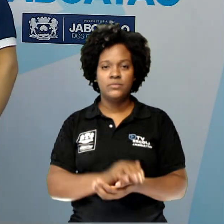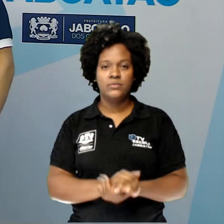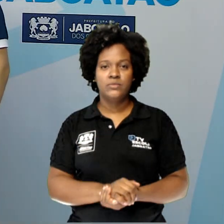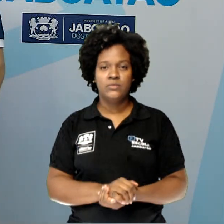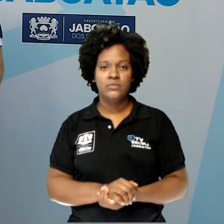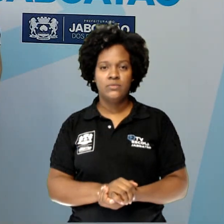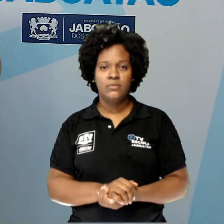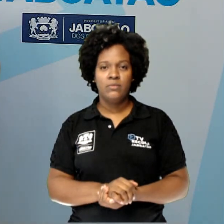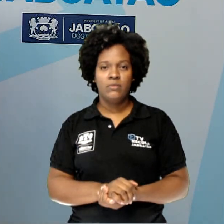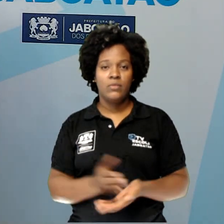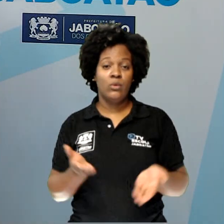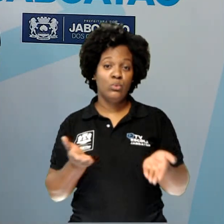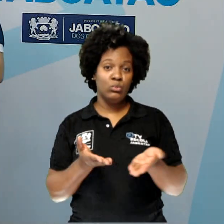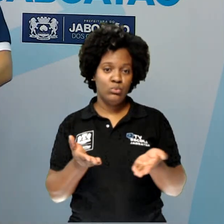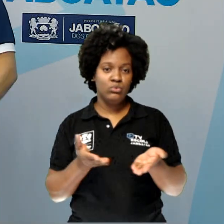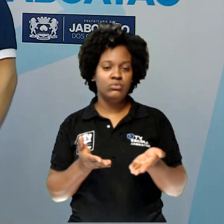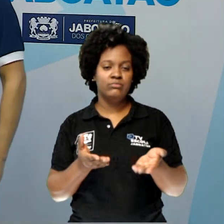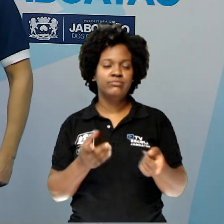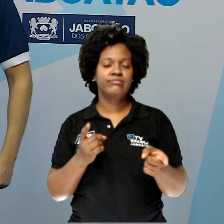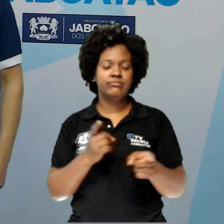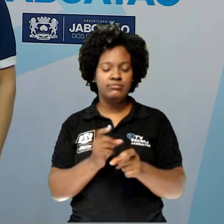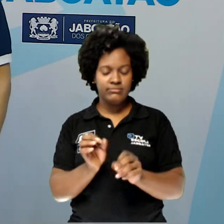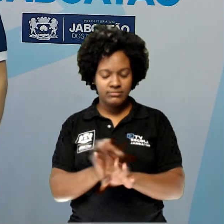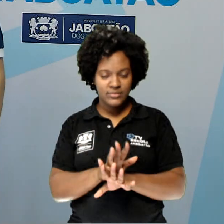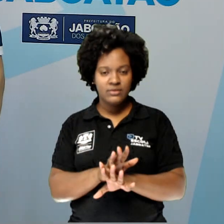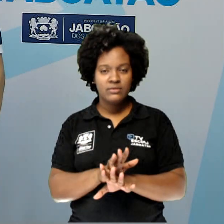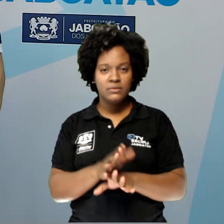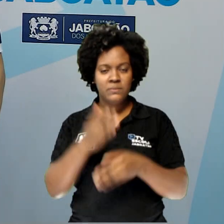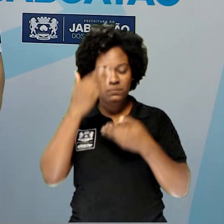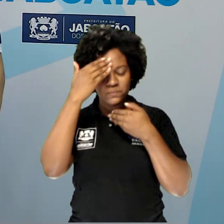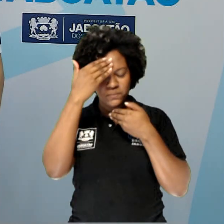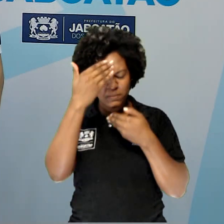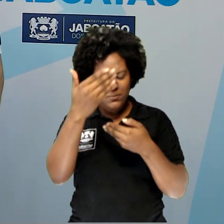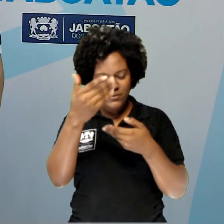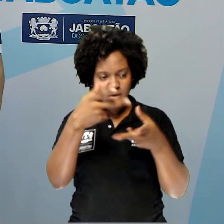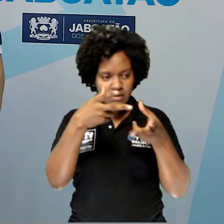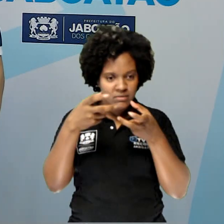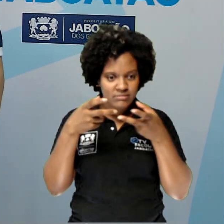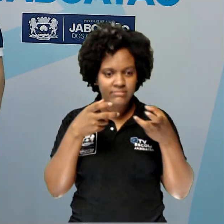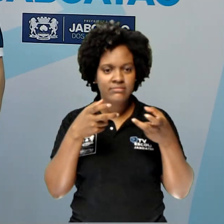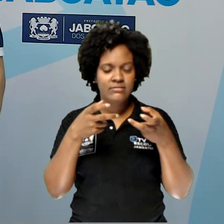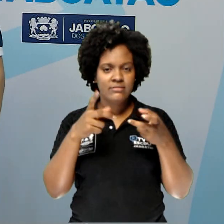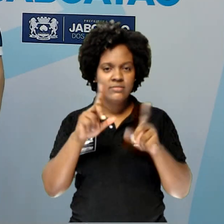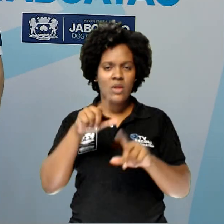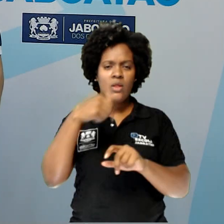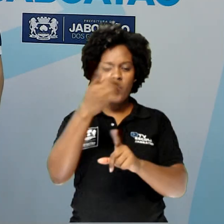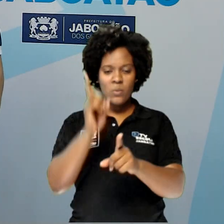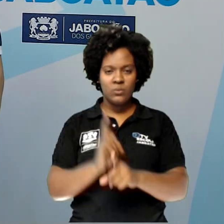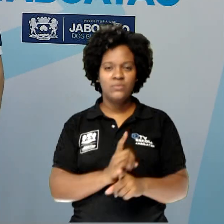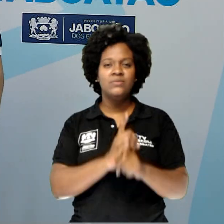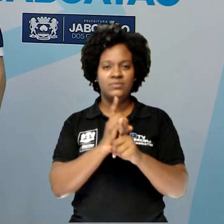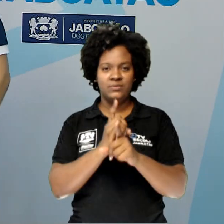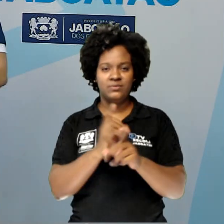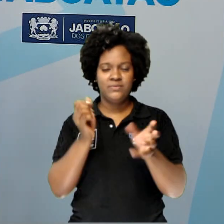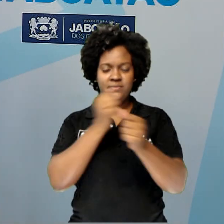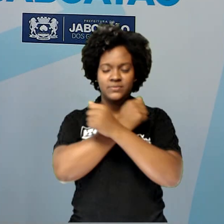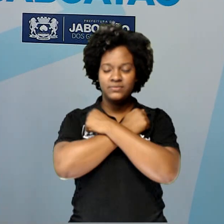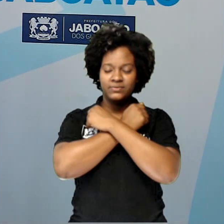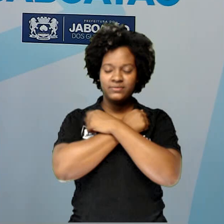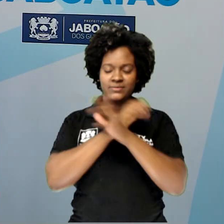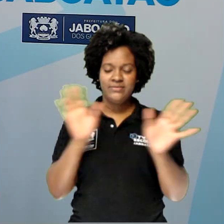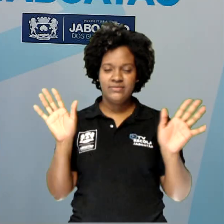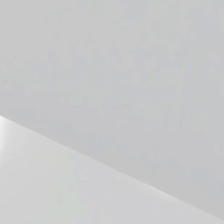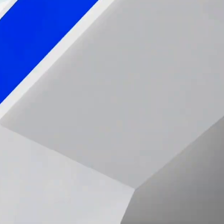Bom, pessoal, por hoje a gente vai ficando por aqui. Agradeço aí a vocês pela atenção e até o nosso próximo encontro. Um grande abraço.